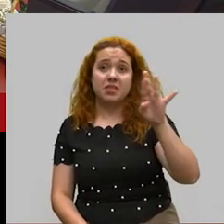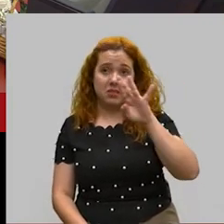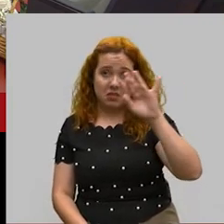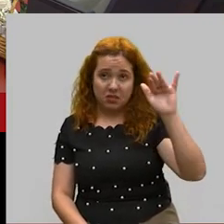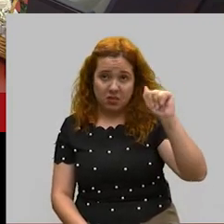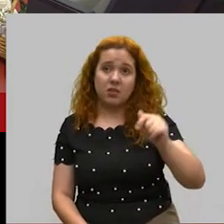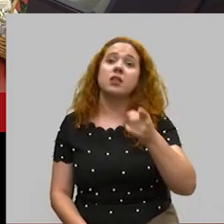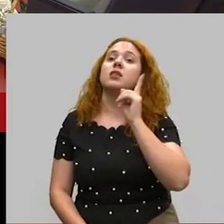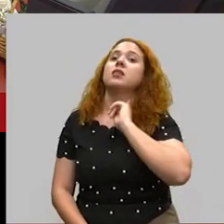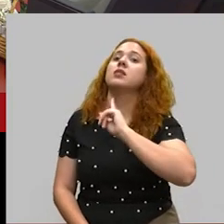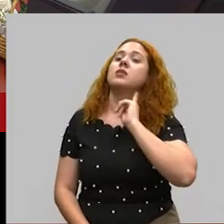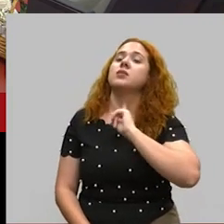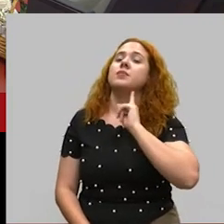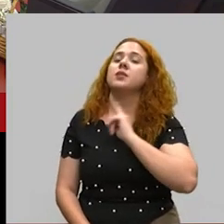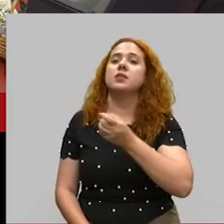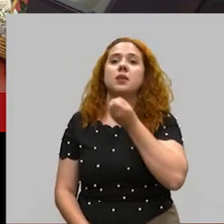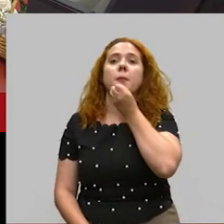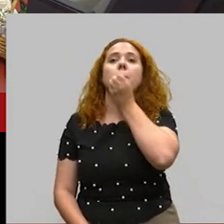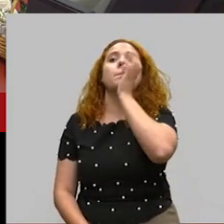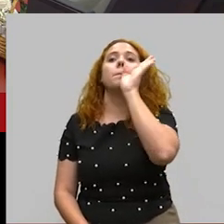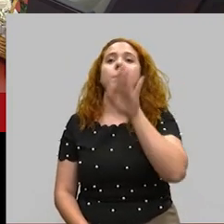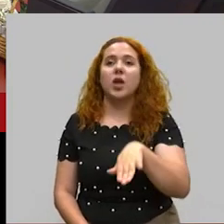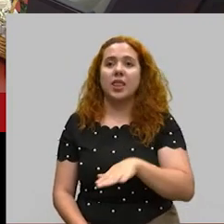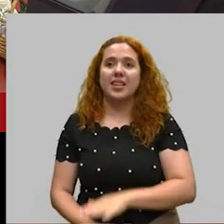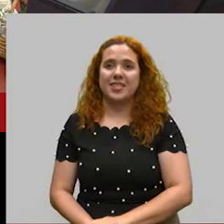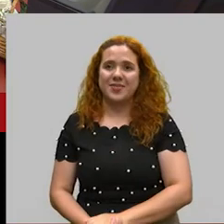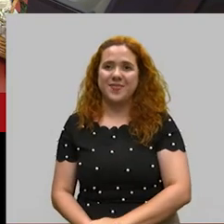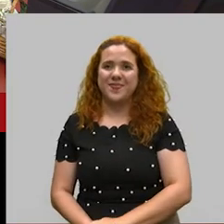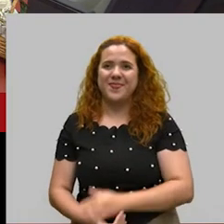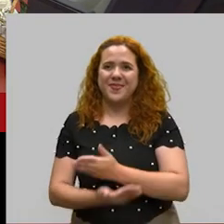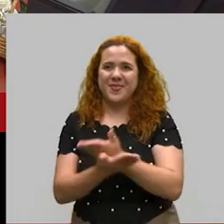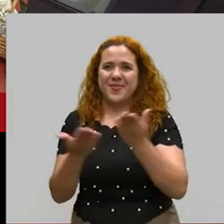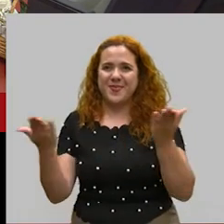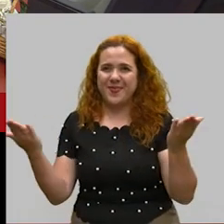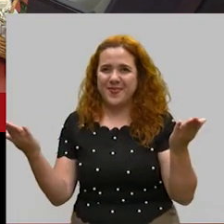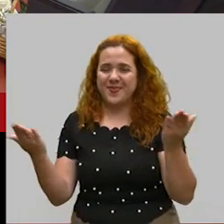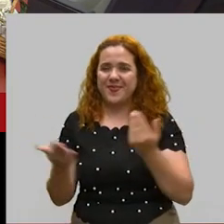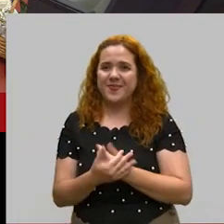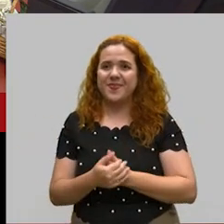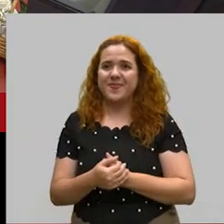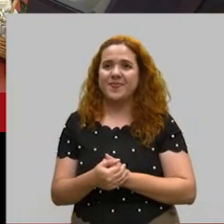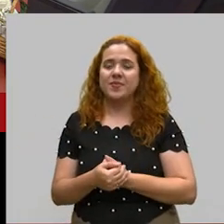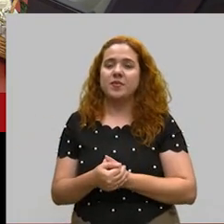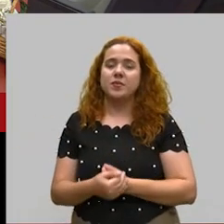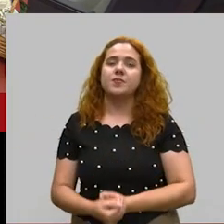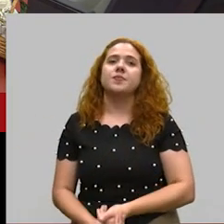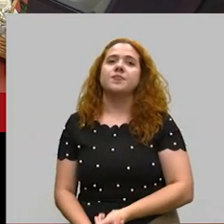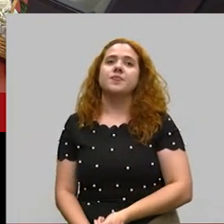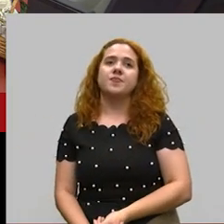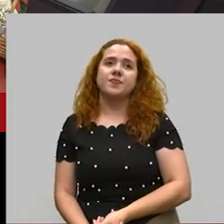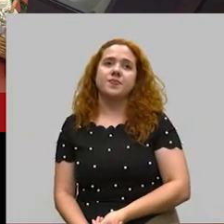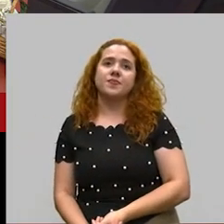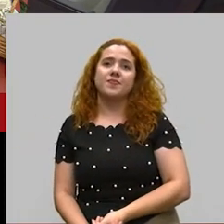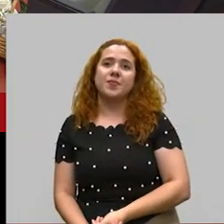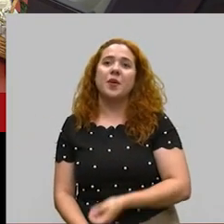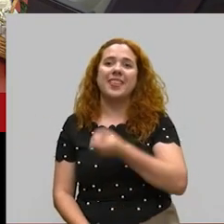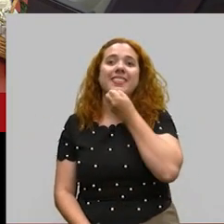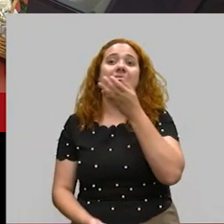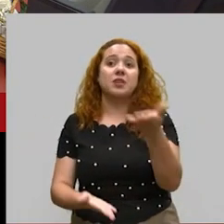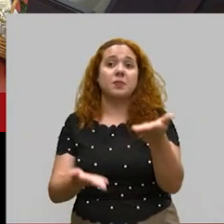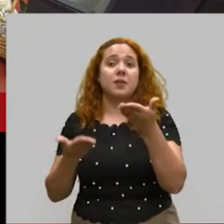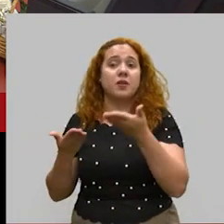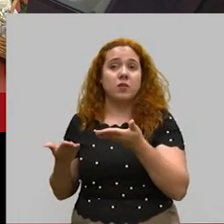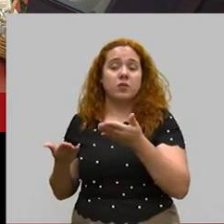tarde Boa tarde a todos tá ok Estamos te ouvindo Boa tarde seja bem-vindo boa tarde eu